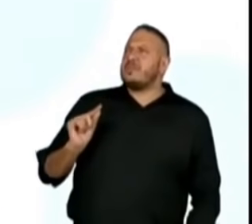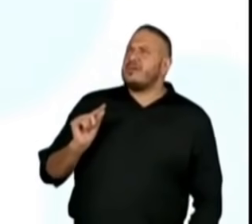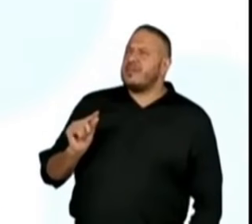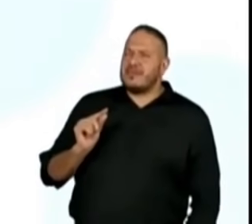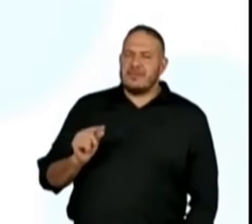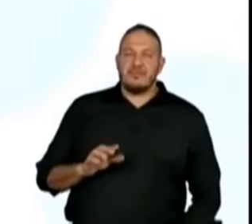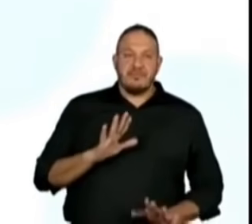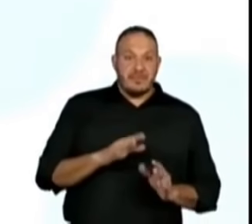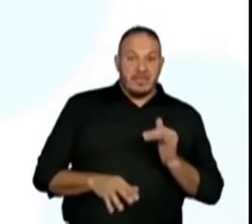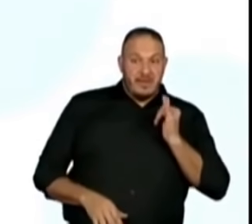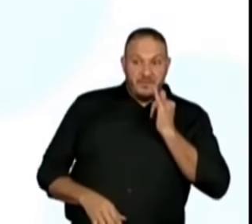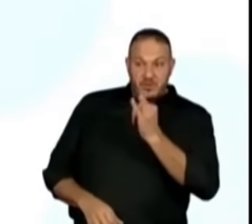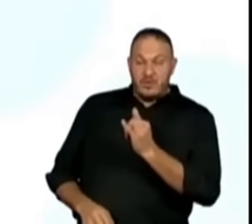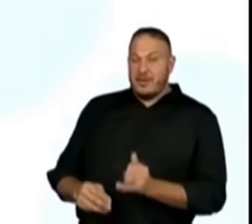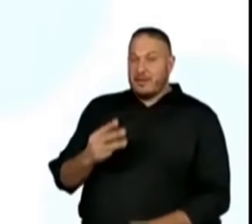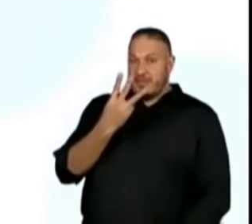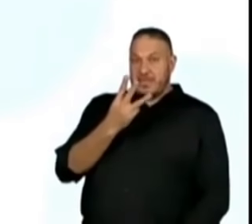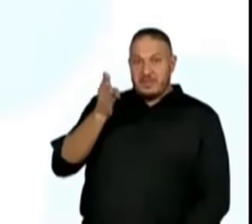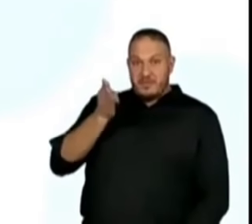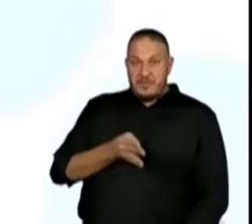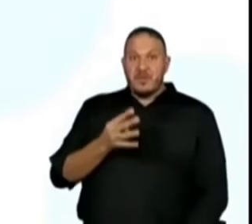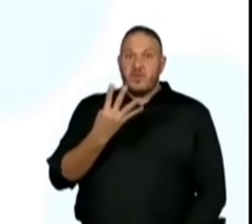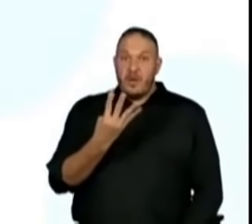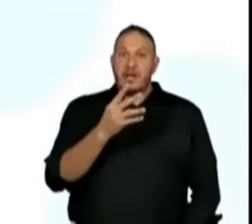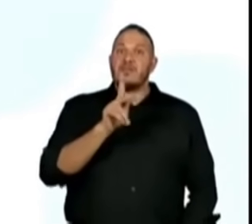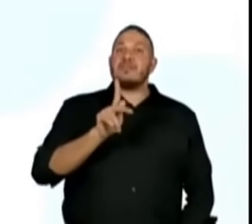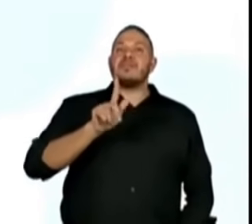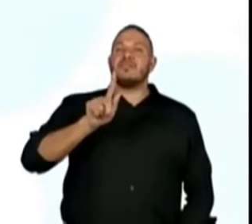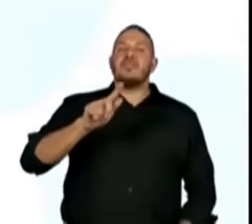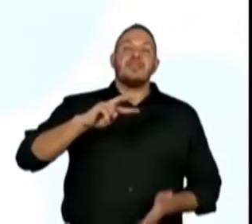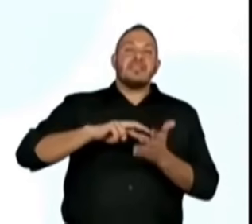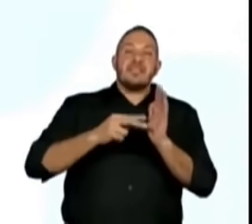ao Caio que 3/4 de quilogramas são